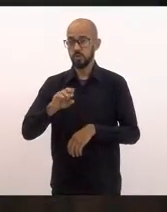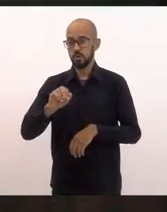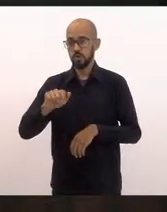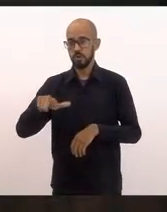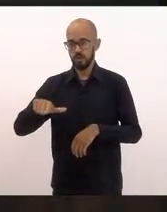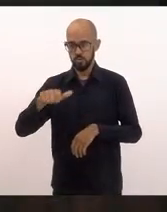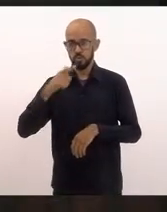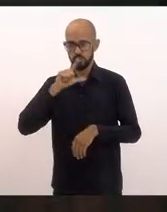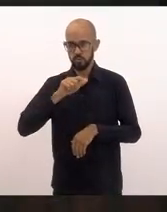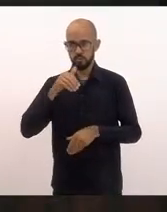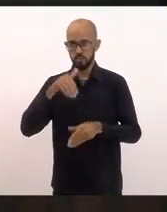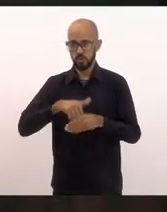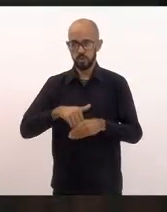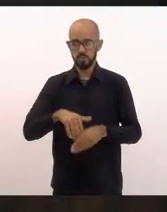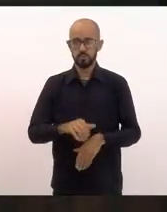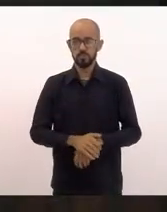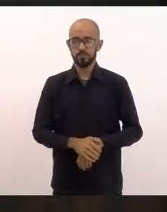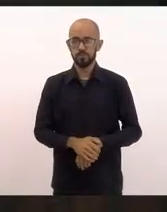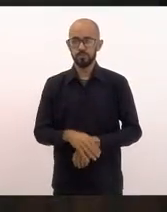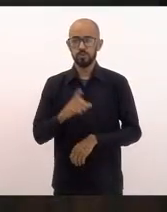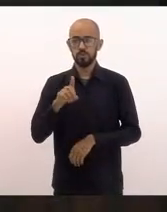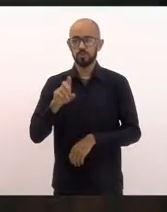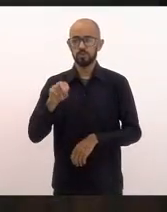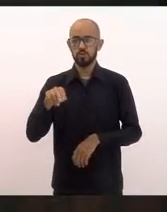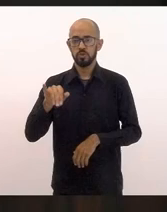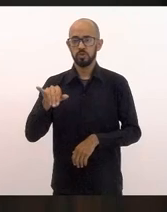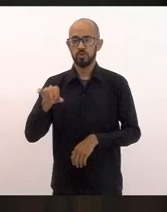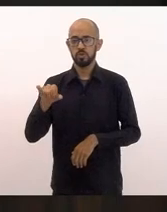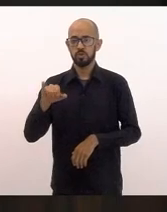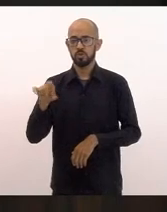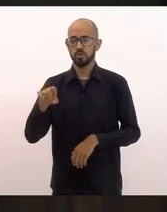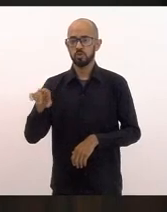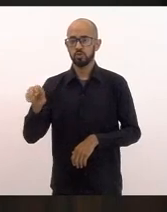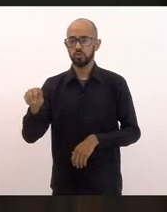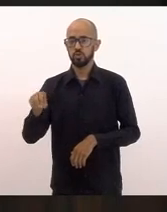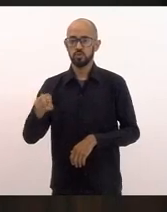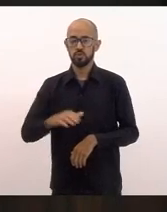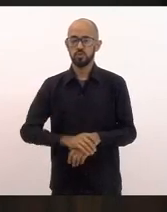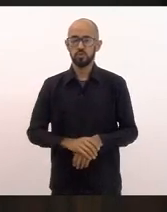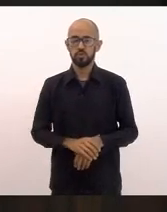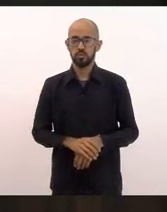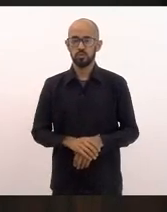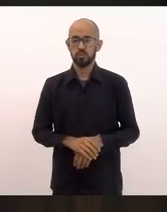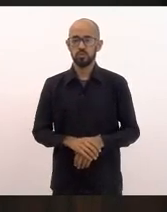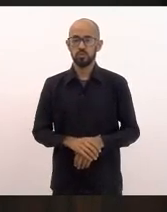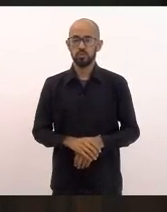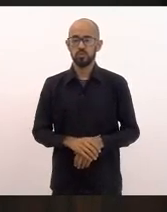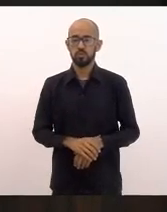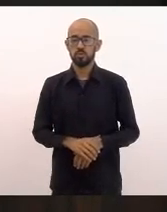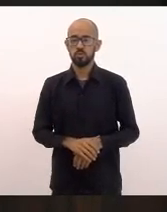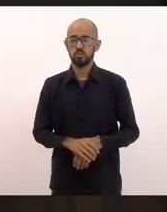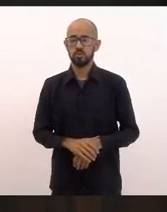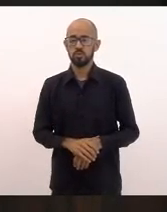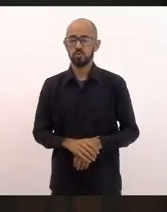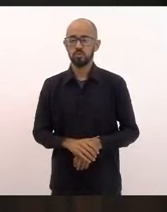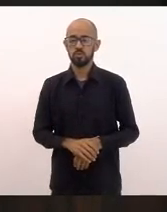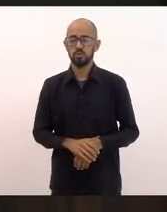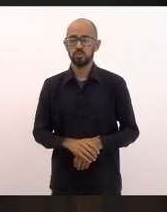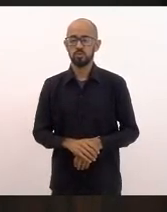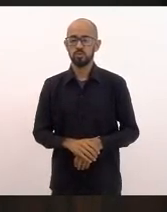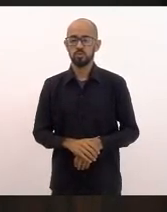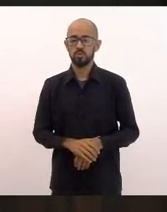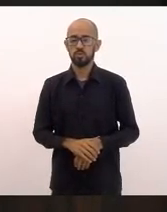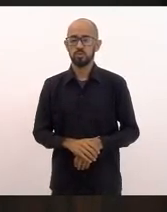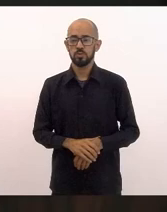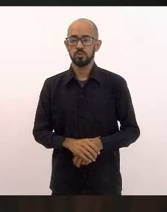votou. Deputado Dionísio Lins. Deputado Dionísio Lins.